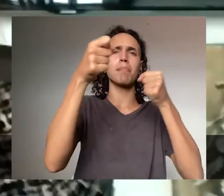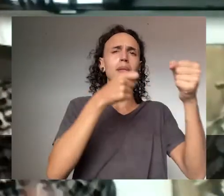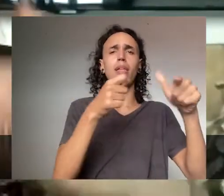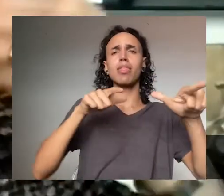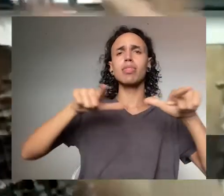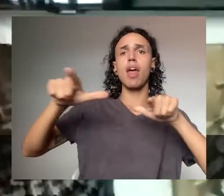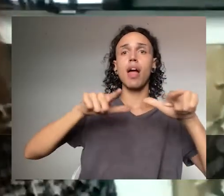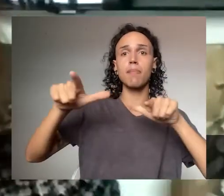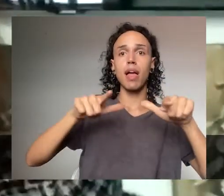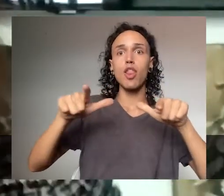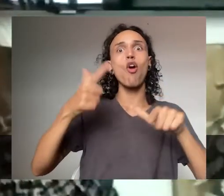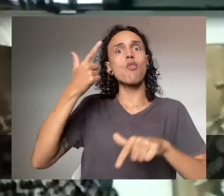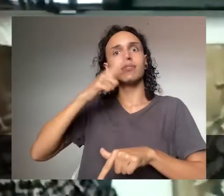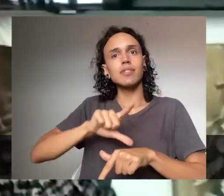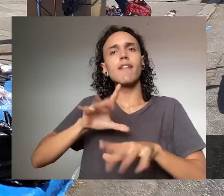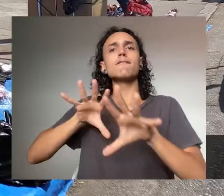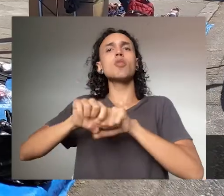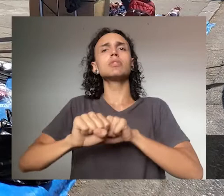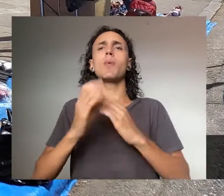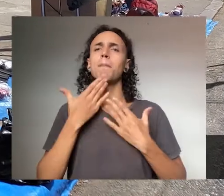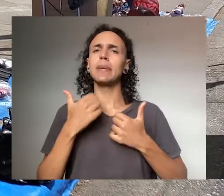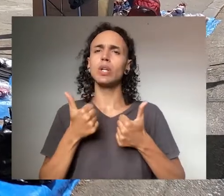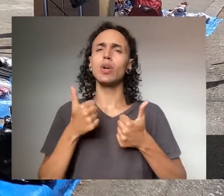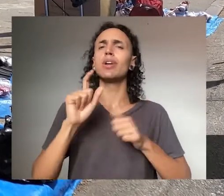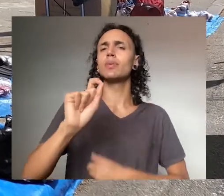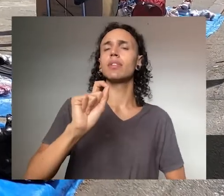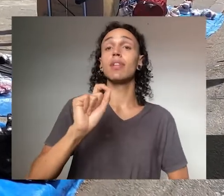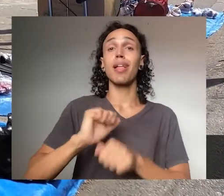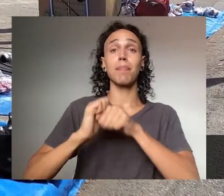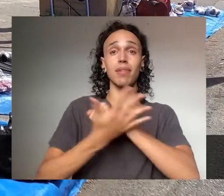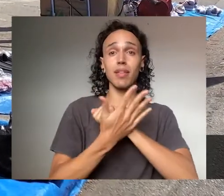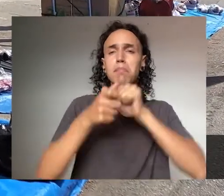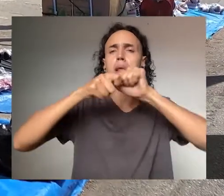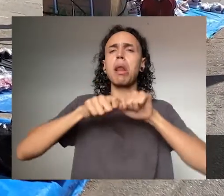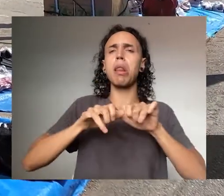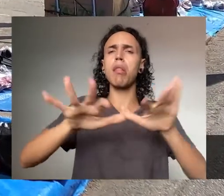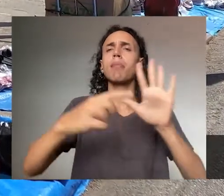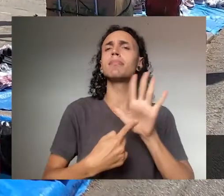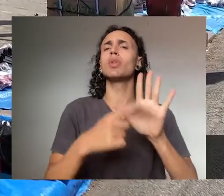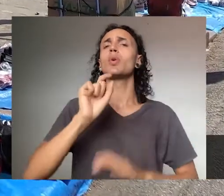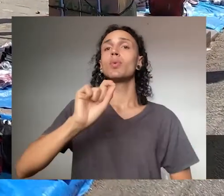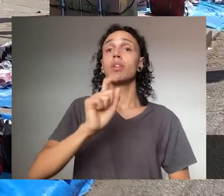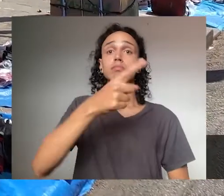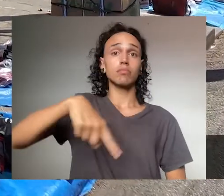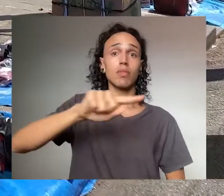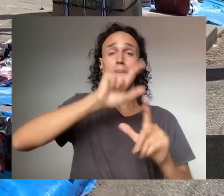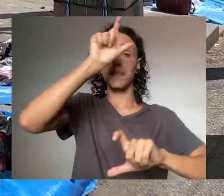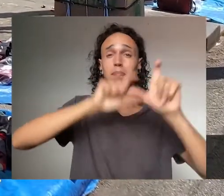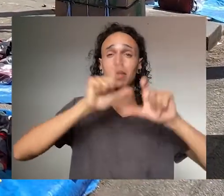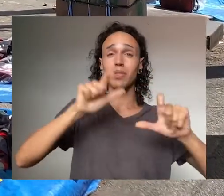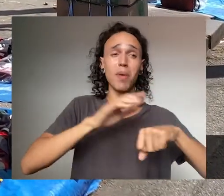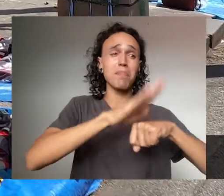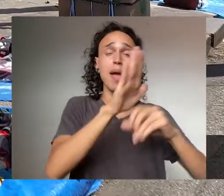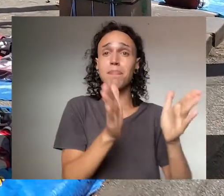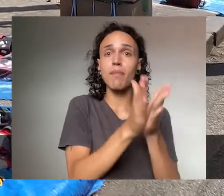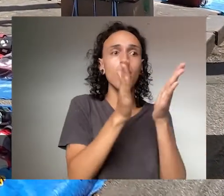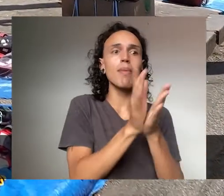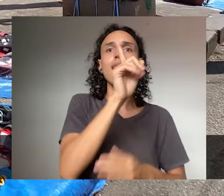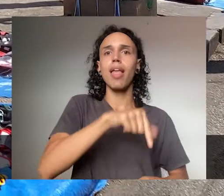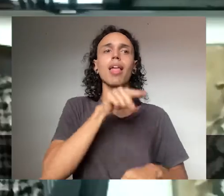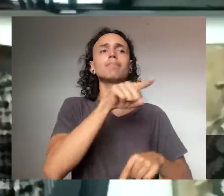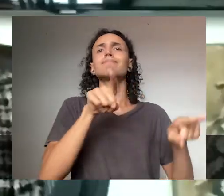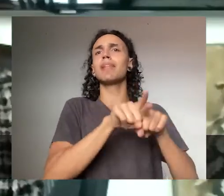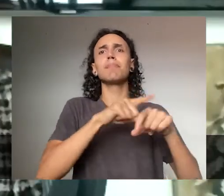em condições mais habilitadas. Porque o que a pandemia nos mostrou? Que os mais vulneráveis são os que mais